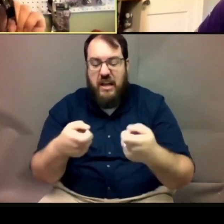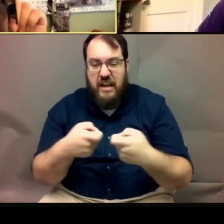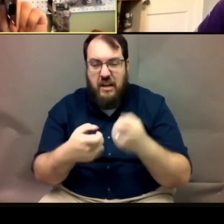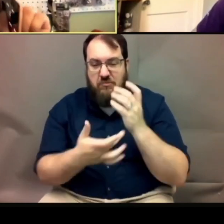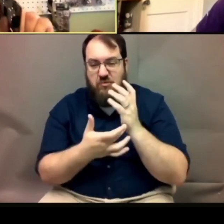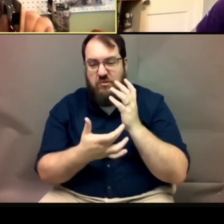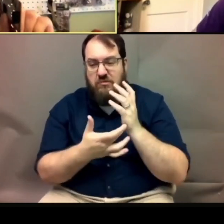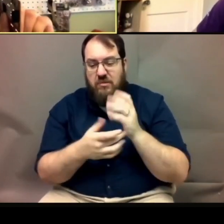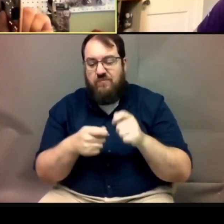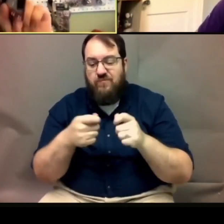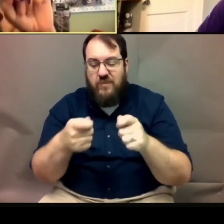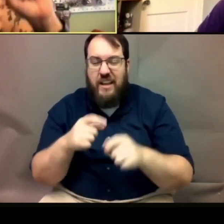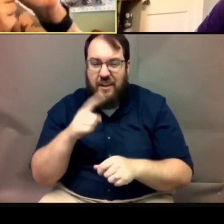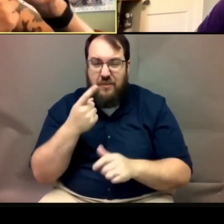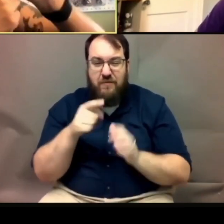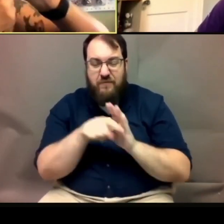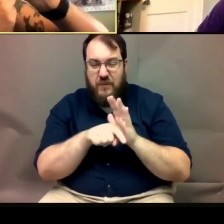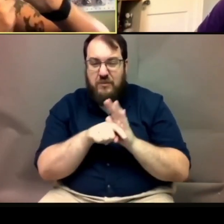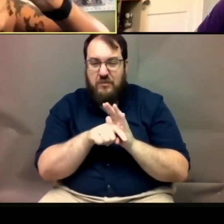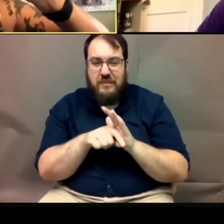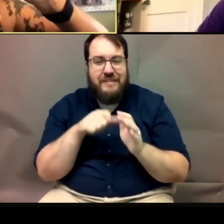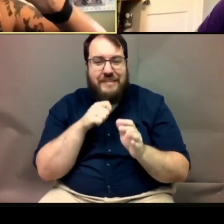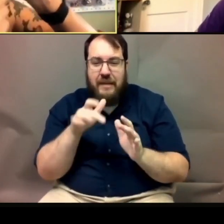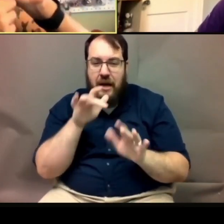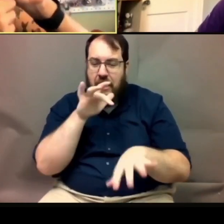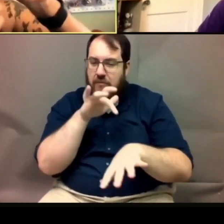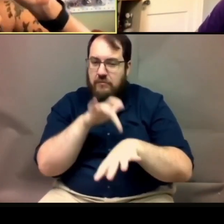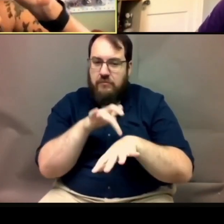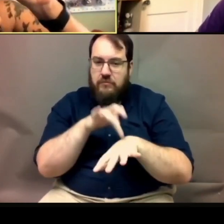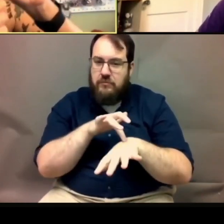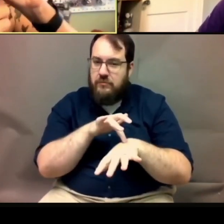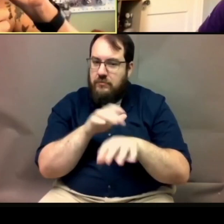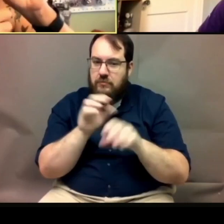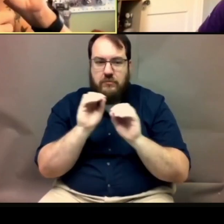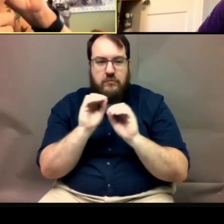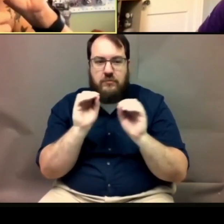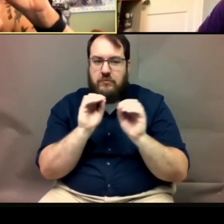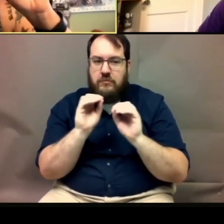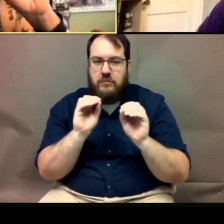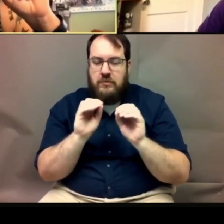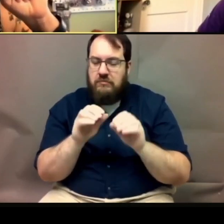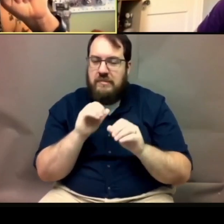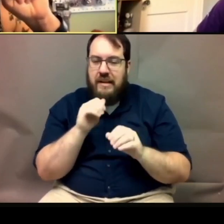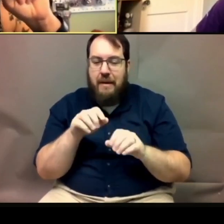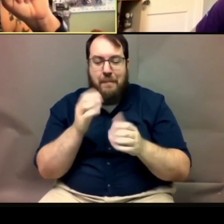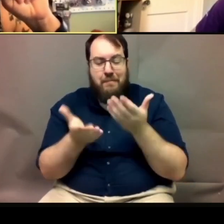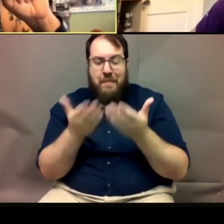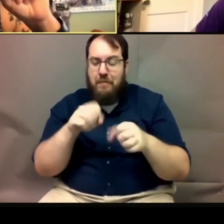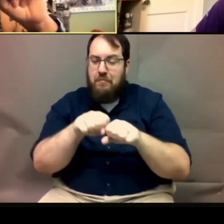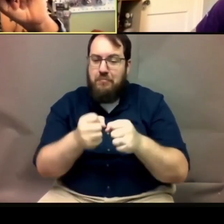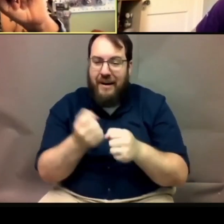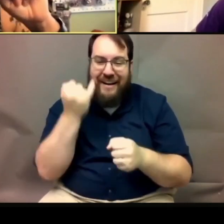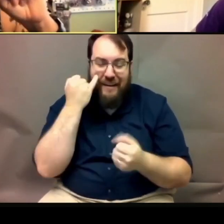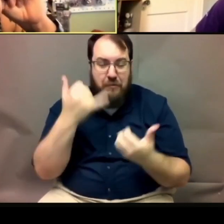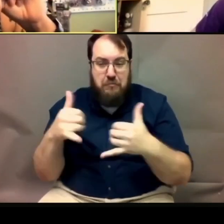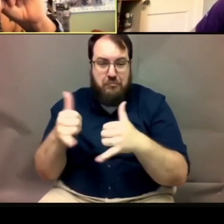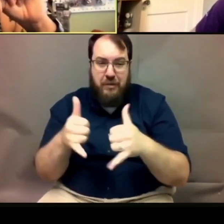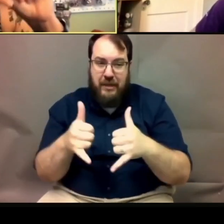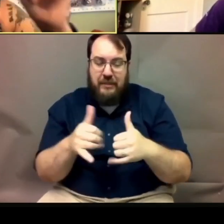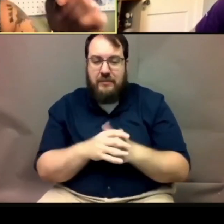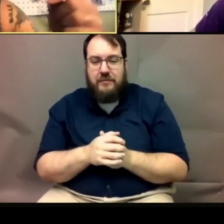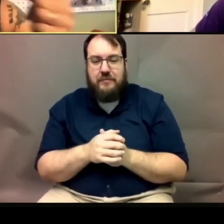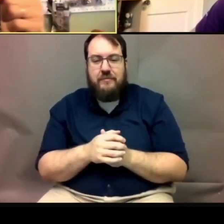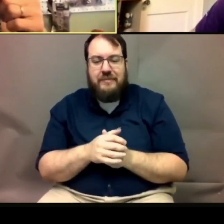às vezes eu digo que se eu estiver entregando alguns eletrônicos para os meus alunos até para primeiro ano eu